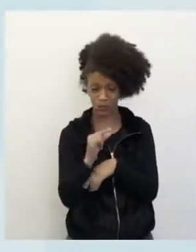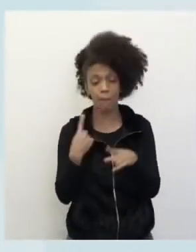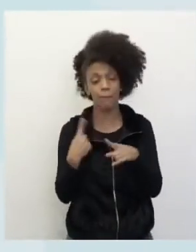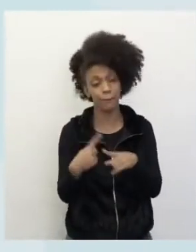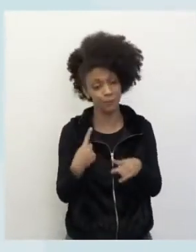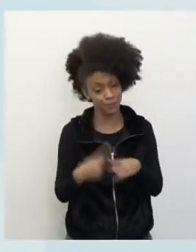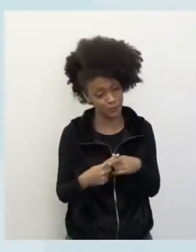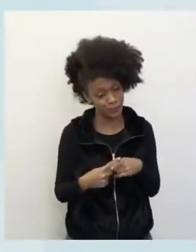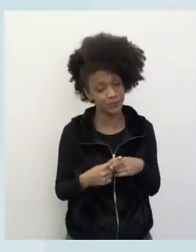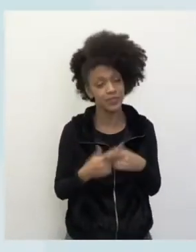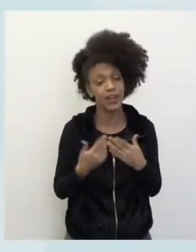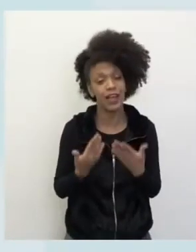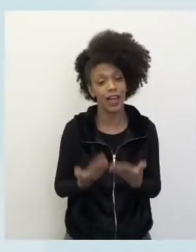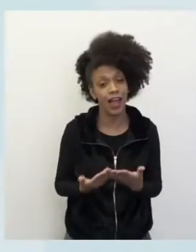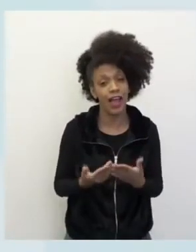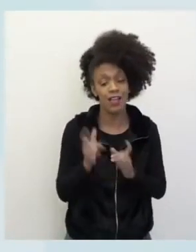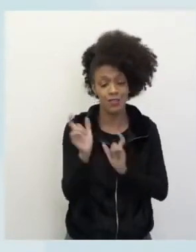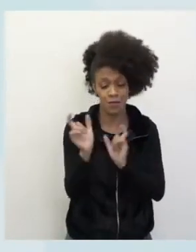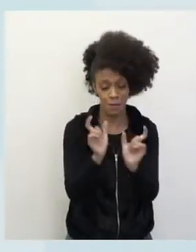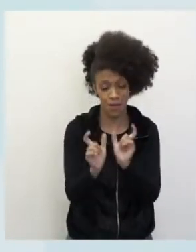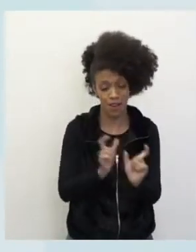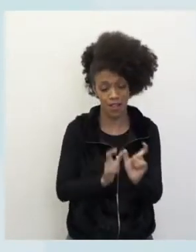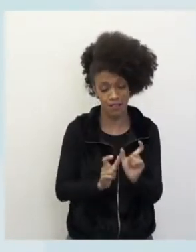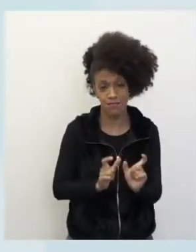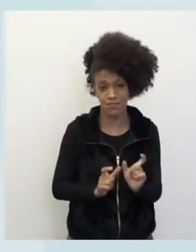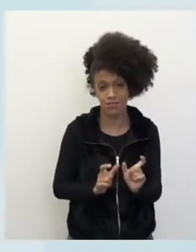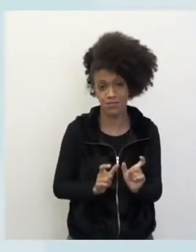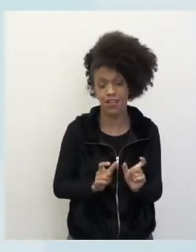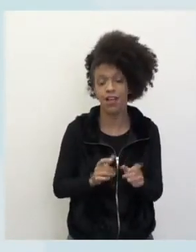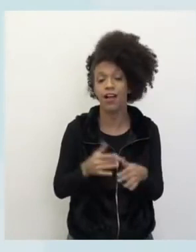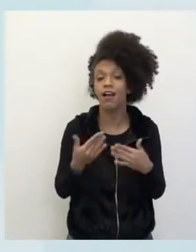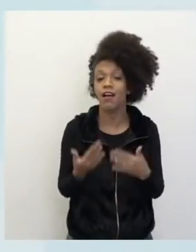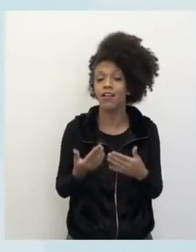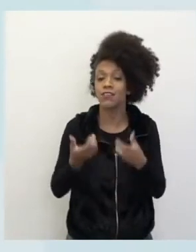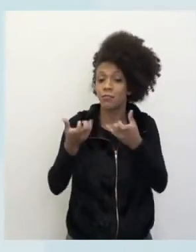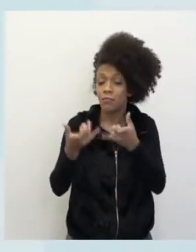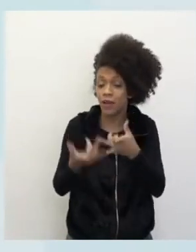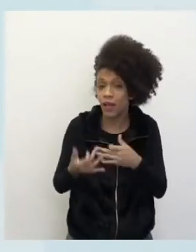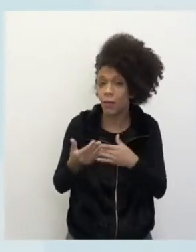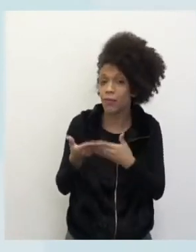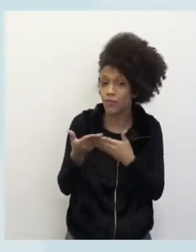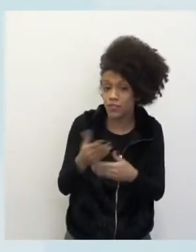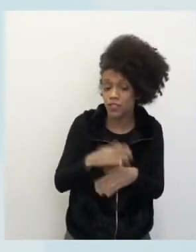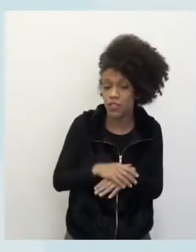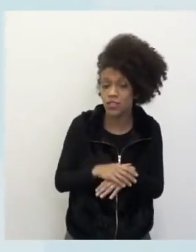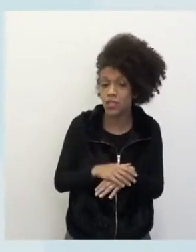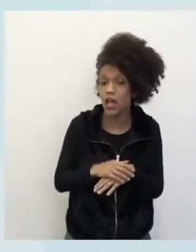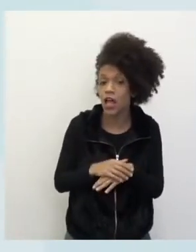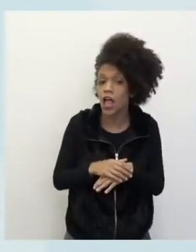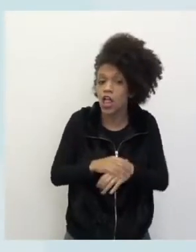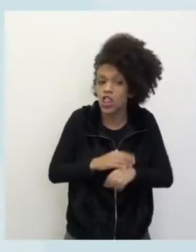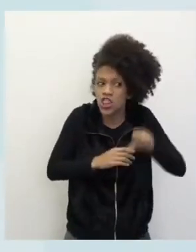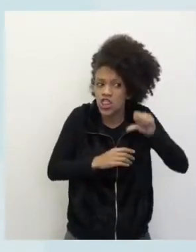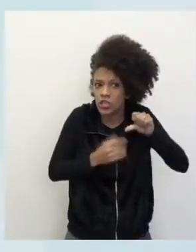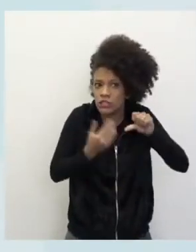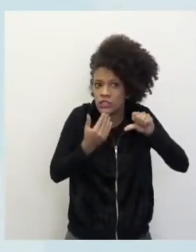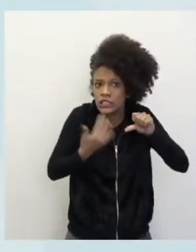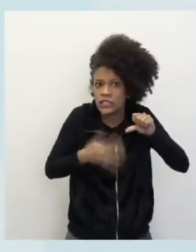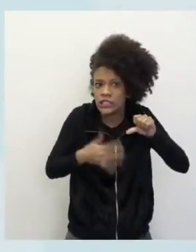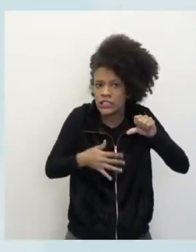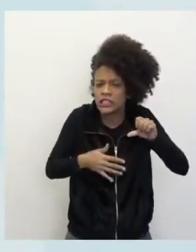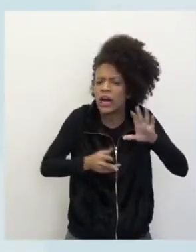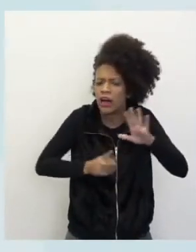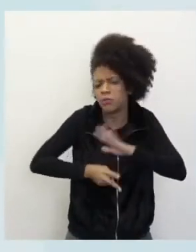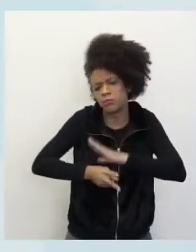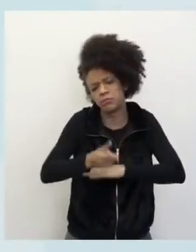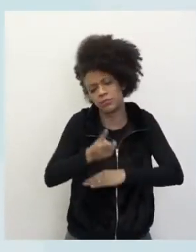as subordinativas adverbiais, que são essas que eu tentei explicar aqui para vocês, são 9. Amanhã eu vou continuar. Amanhã eu vou